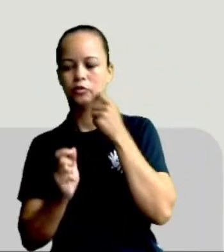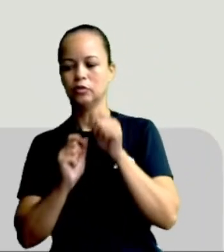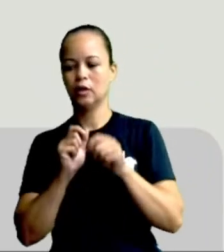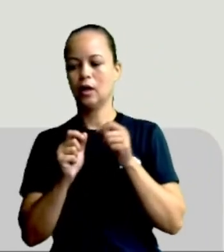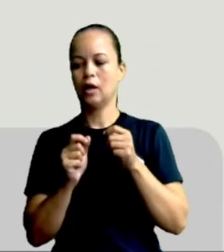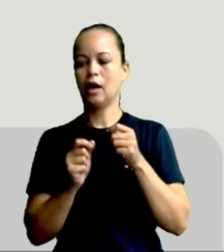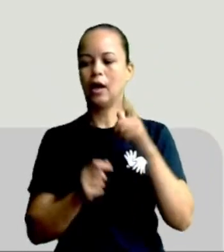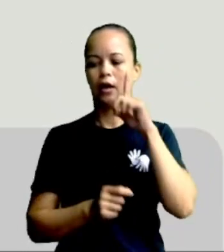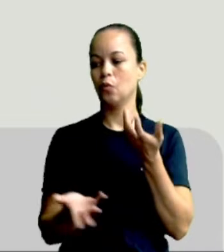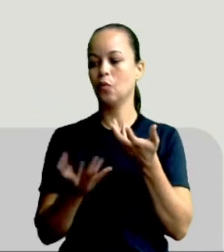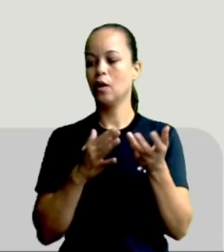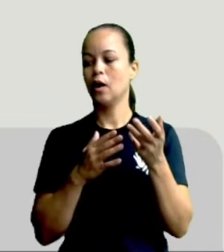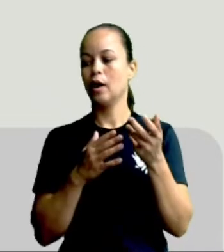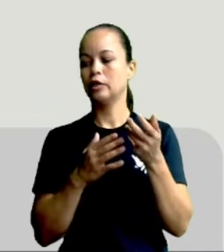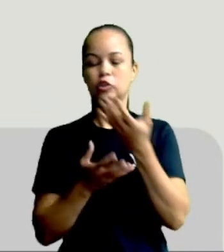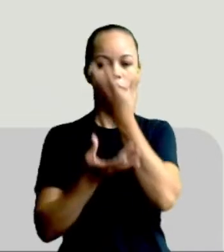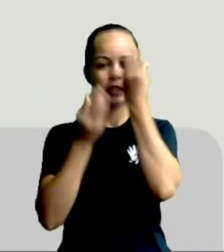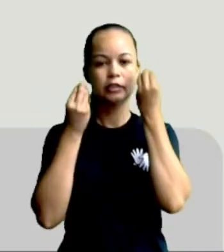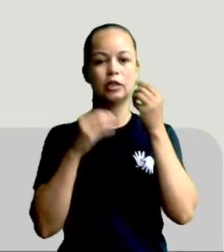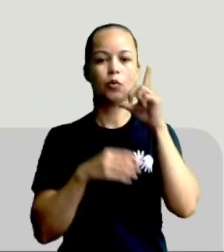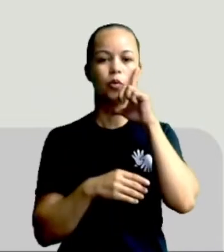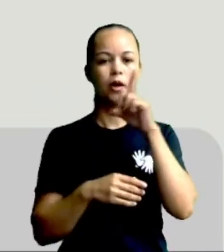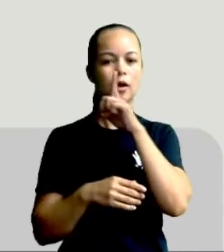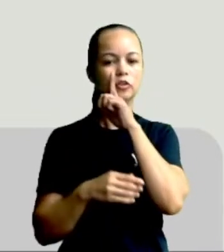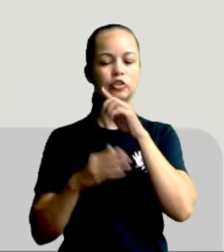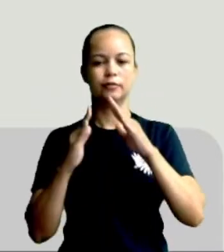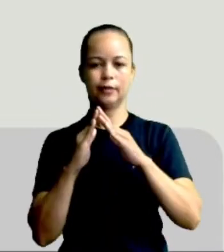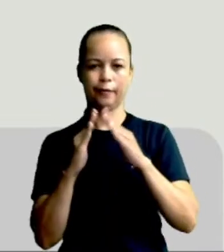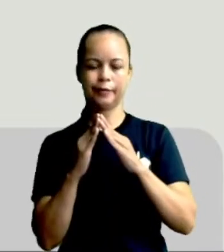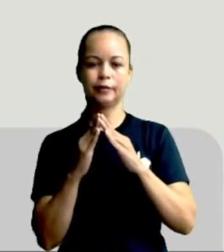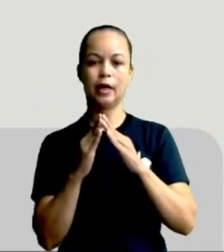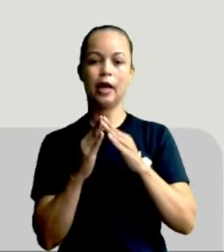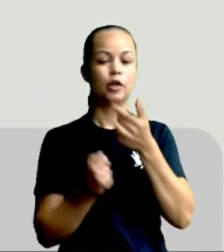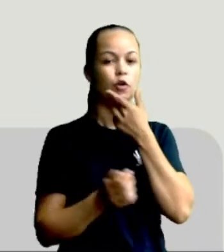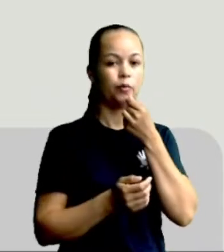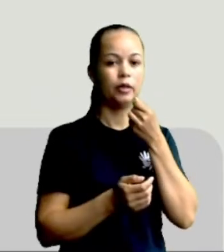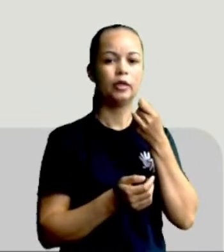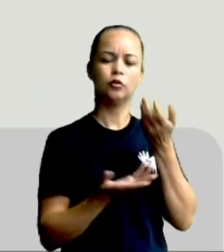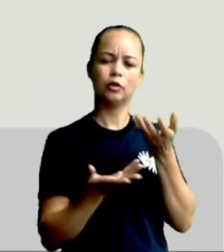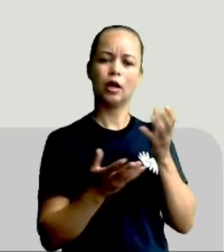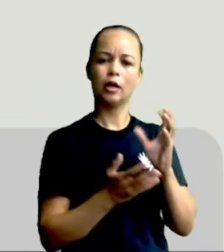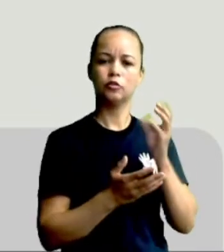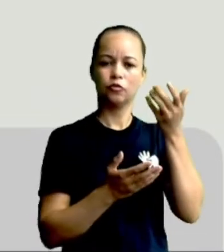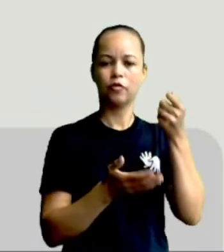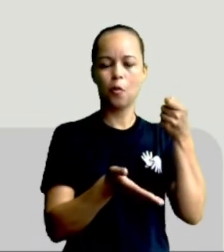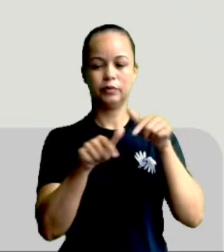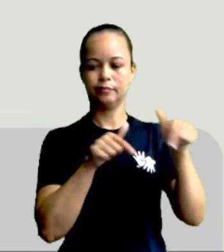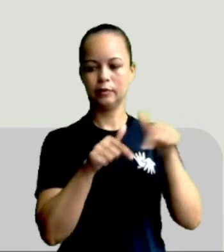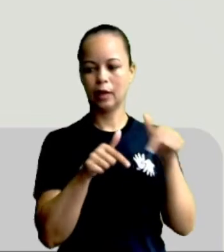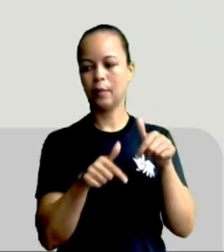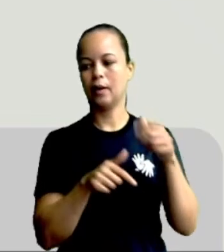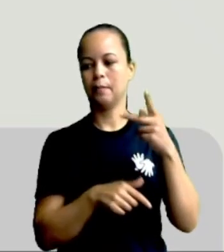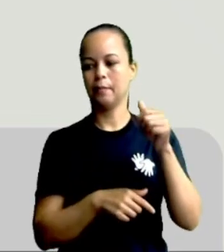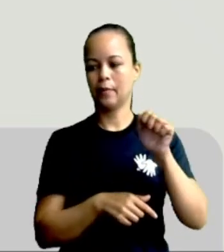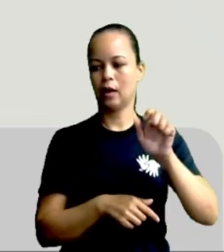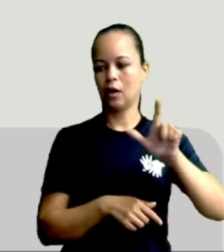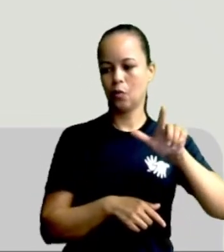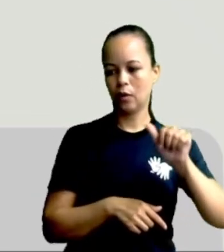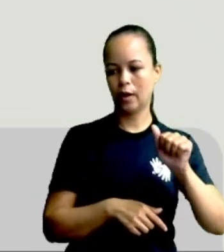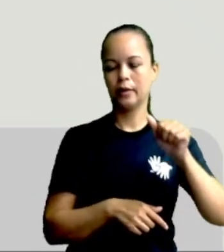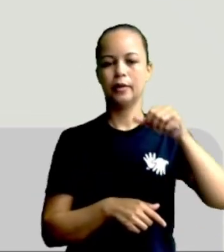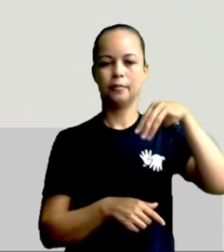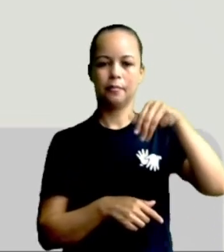a assuntos novos, né? Se bem que será uma outra turma comigo aqui, porque o pessoal do terceiro ano está indo aí para o 4º